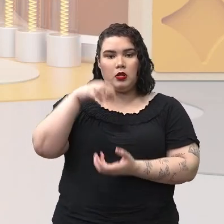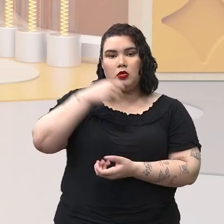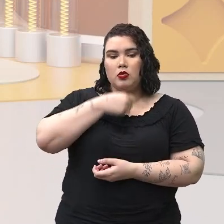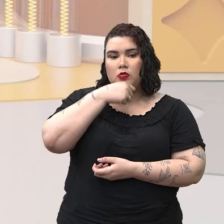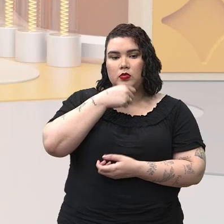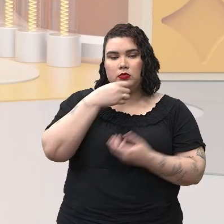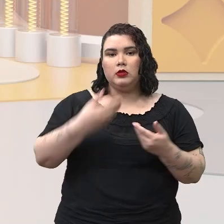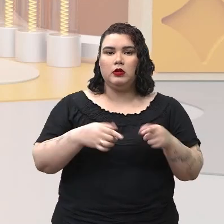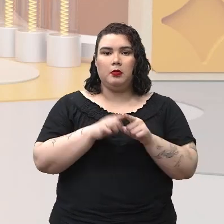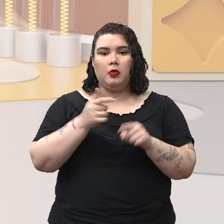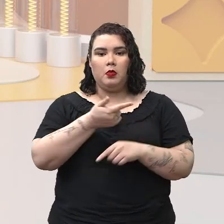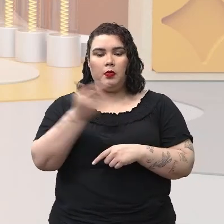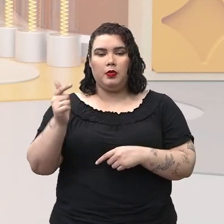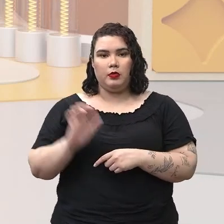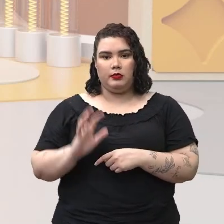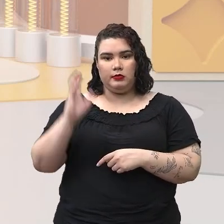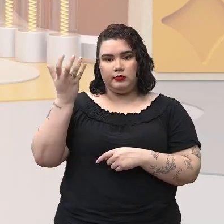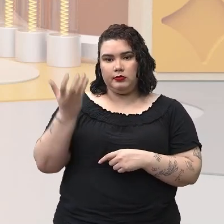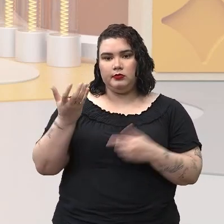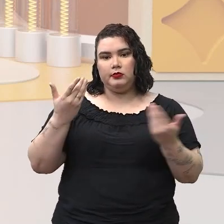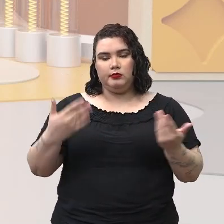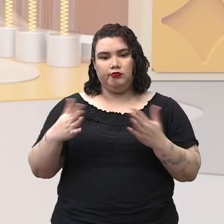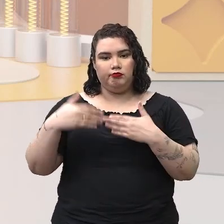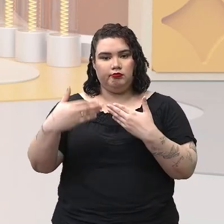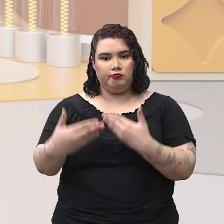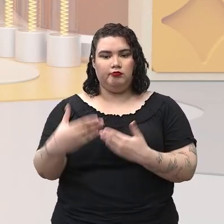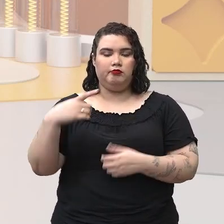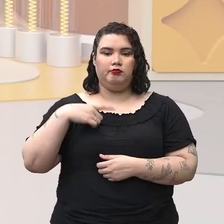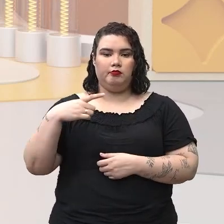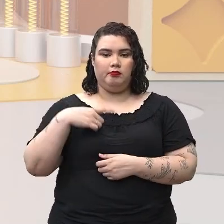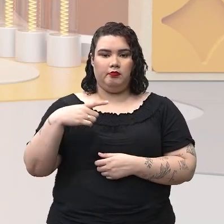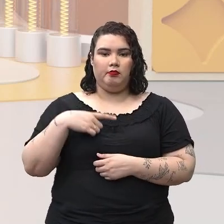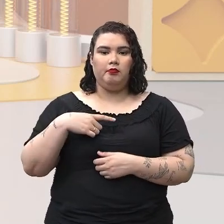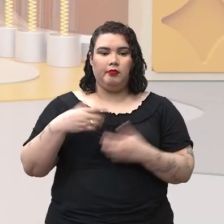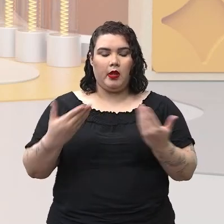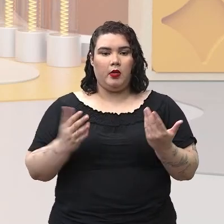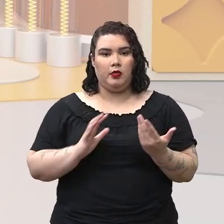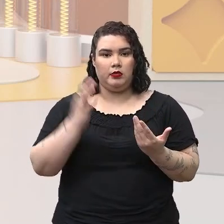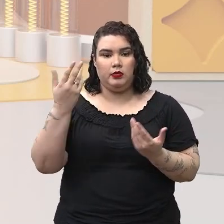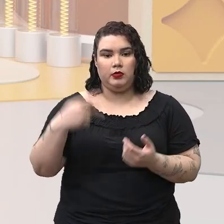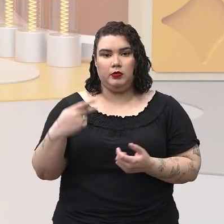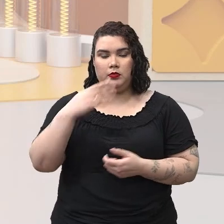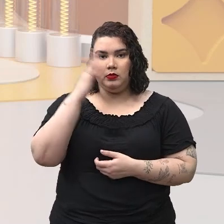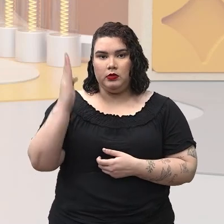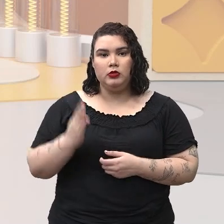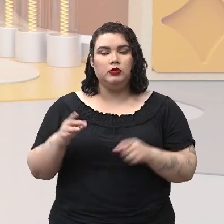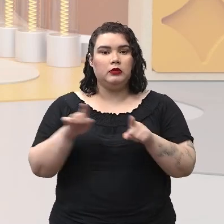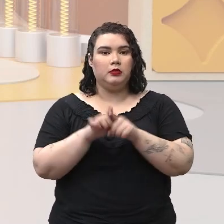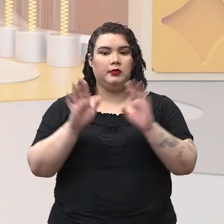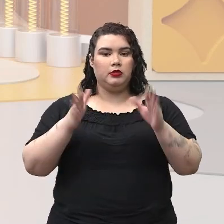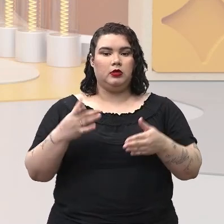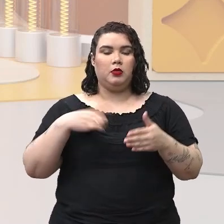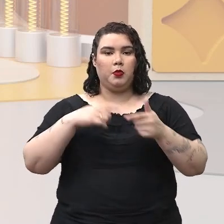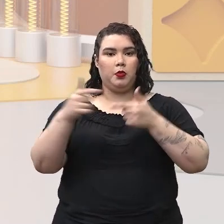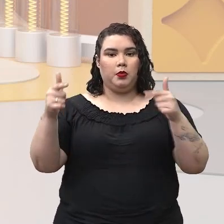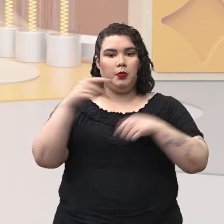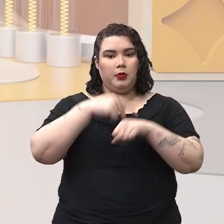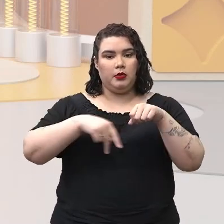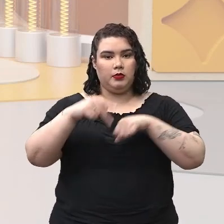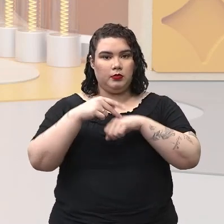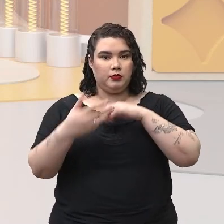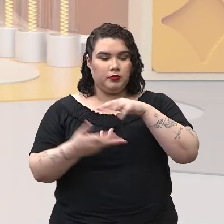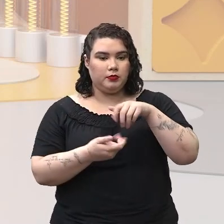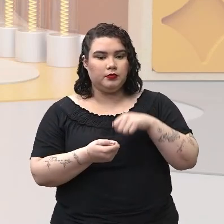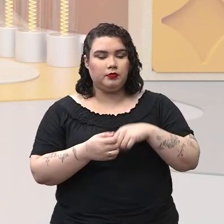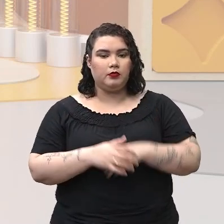outra situação, né, que vai ficar cada vez mais dramática no Brasil, assim como já é em outros países do mundo. E